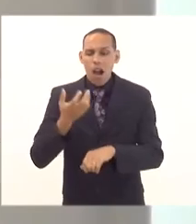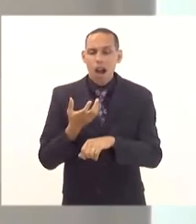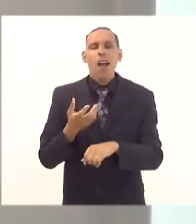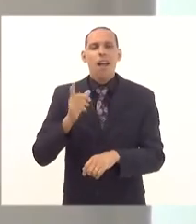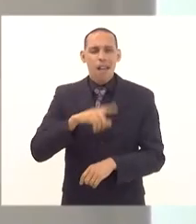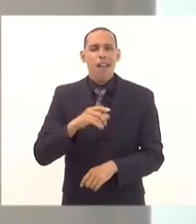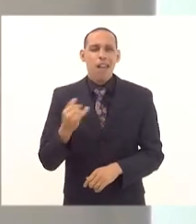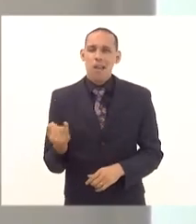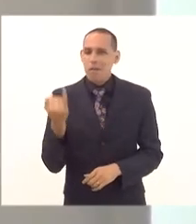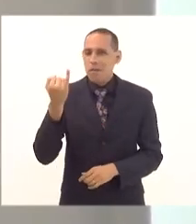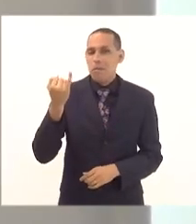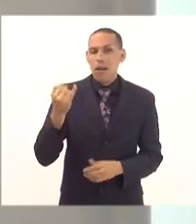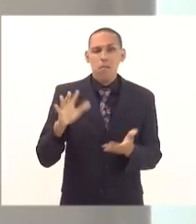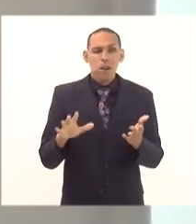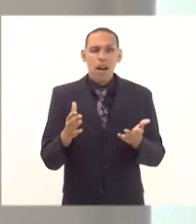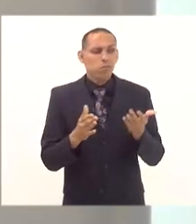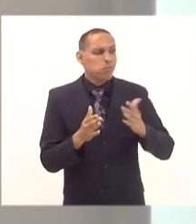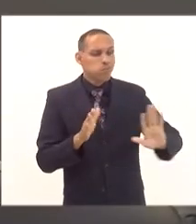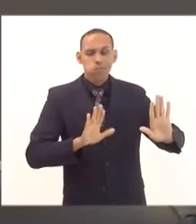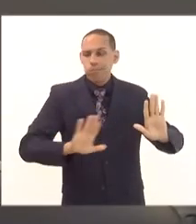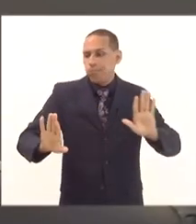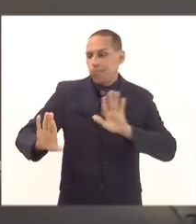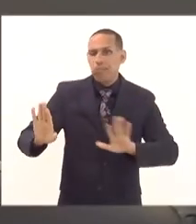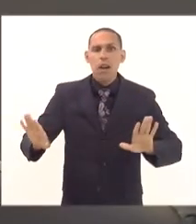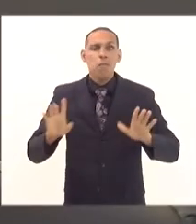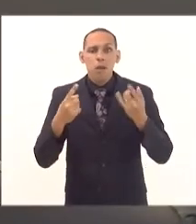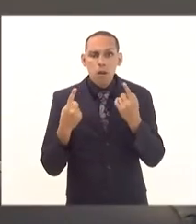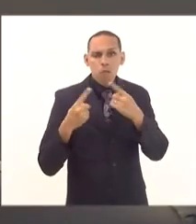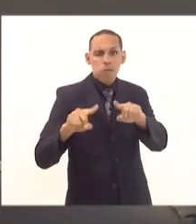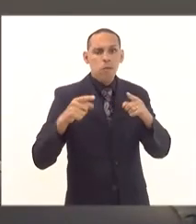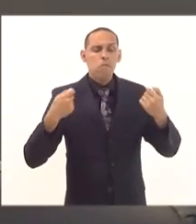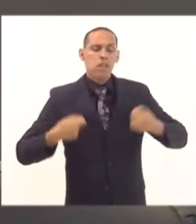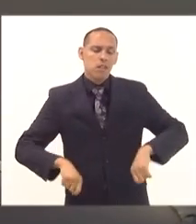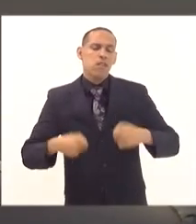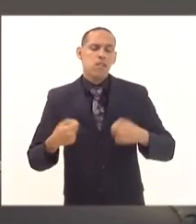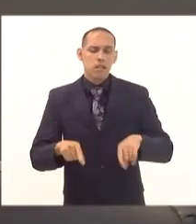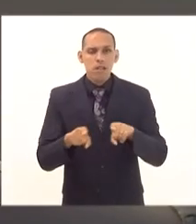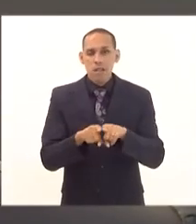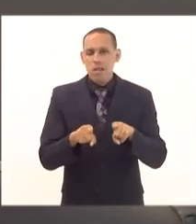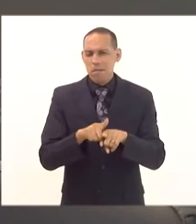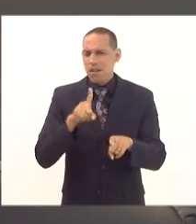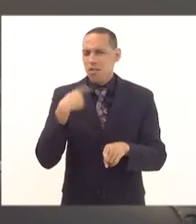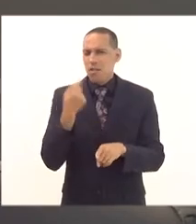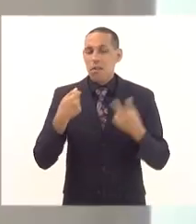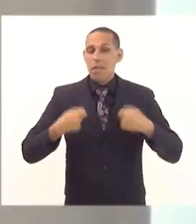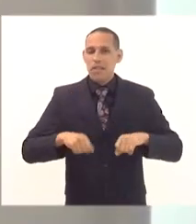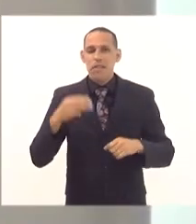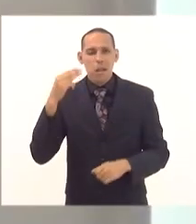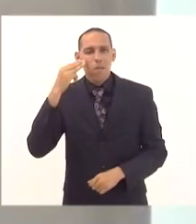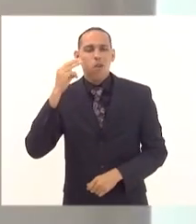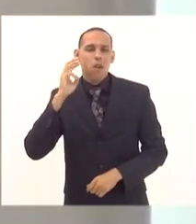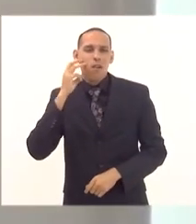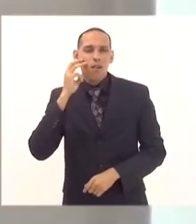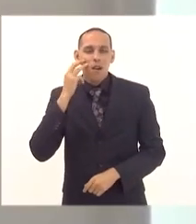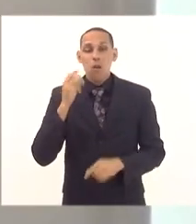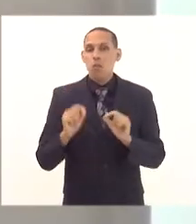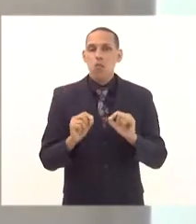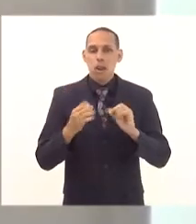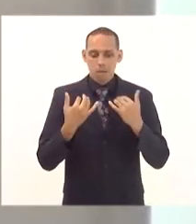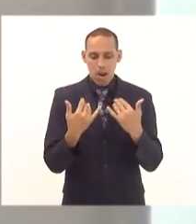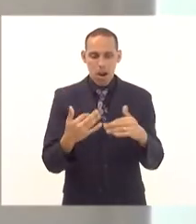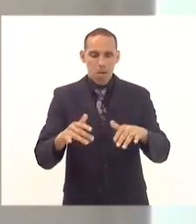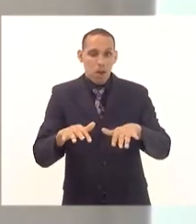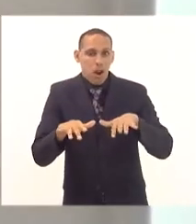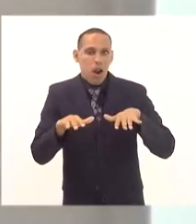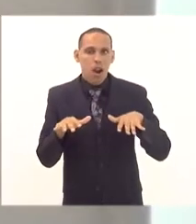então nós precisamos denunciar isso e precisamos levar também viu mônica e waldeck é uma audiência